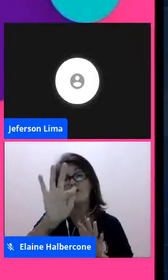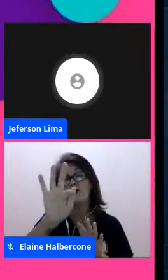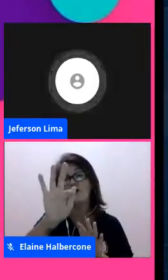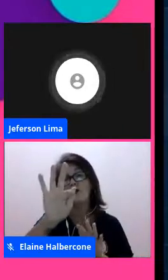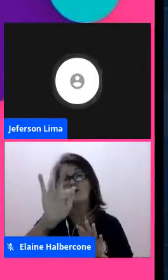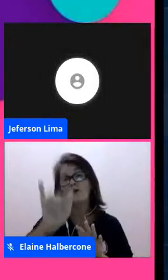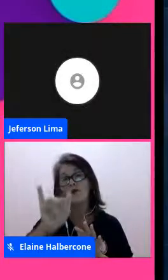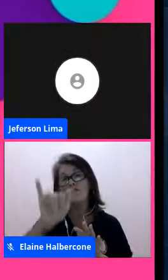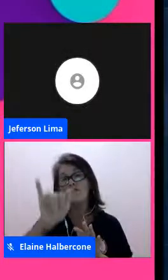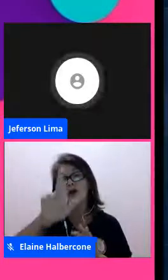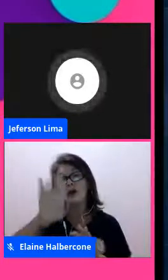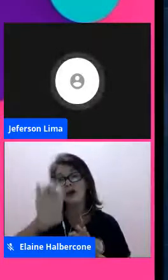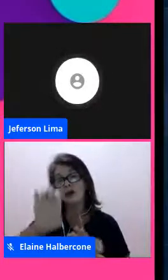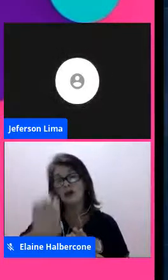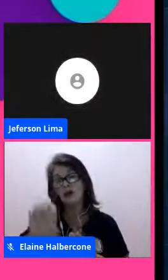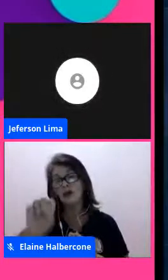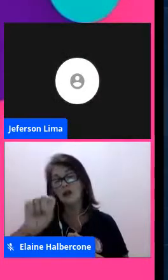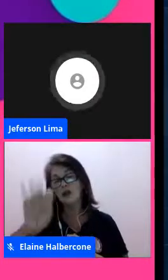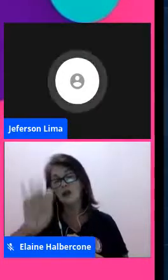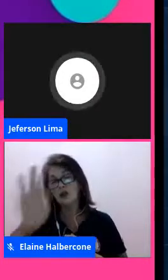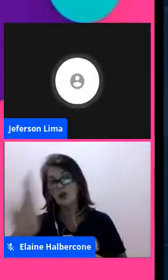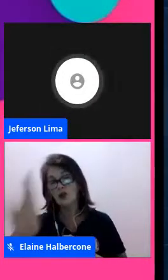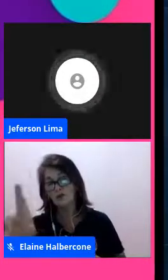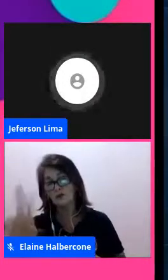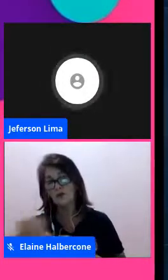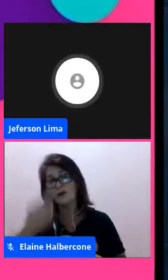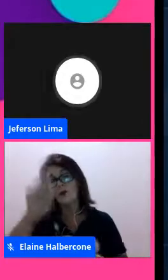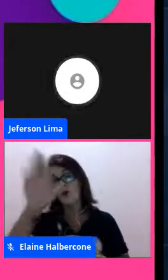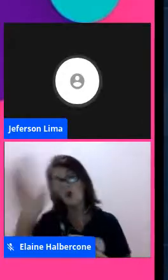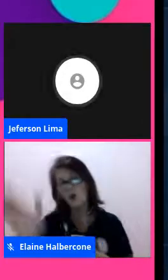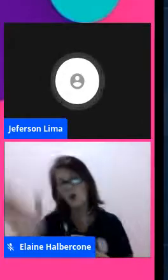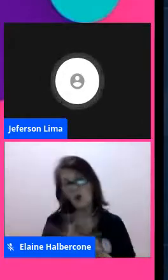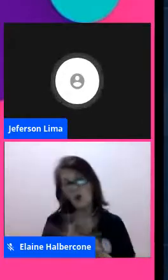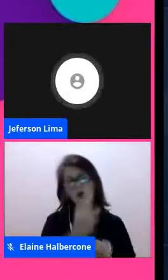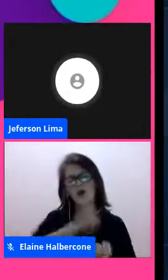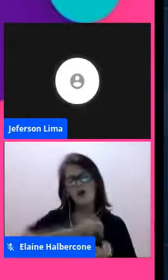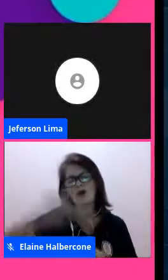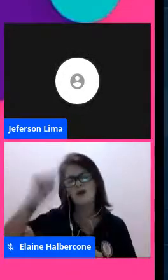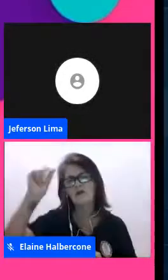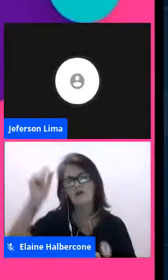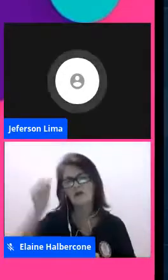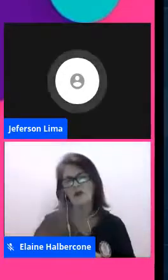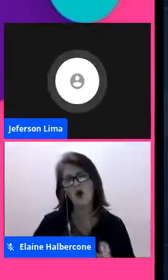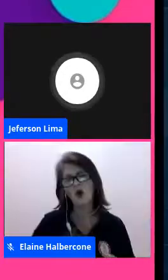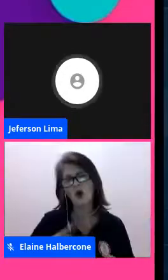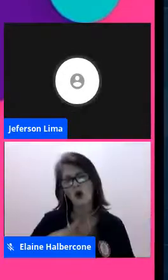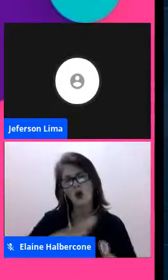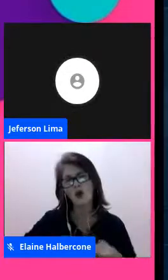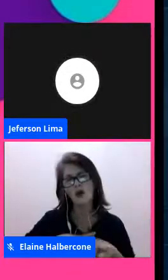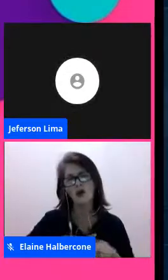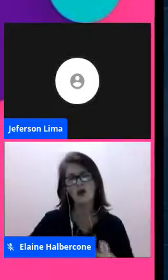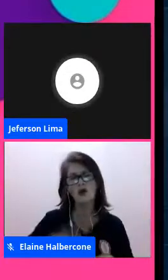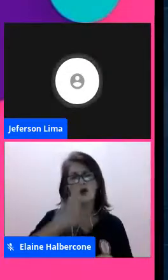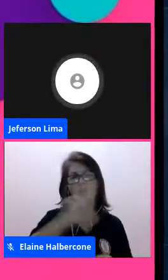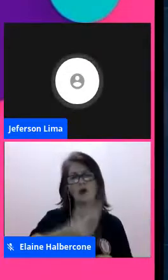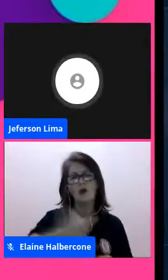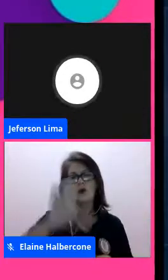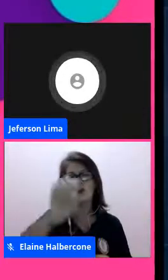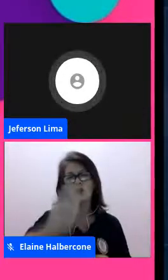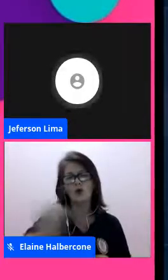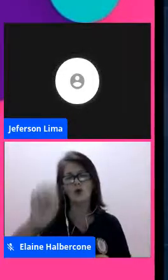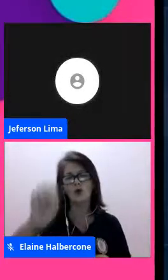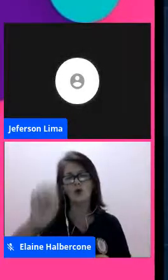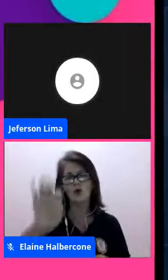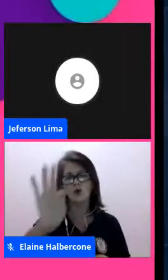organizado e por aí vai, e o mais antigo, e que eu prefiro, Real-Time Database. E como é que eles